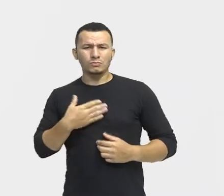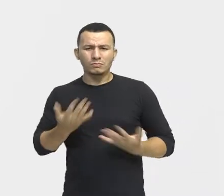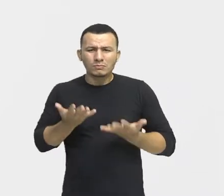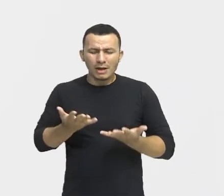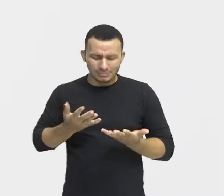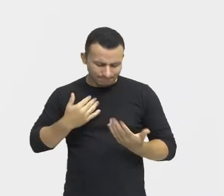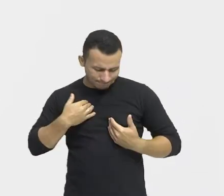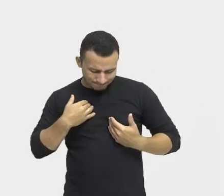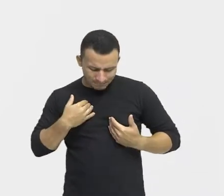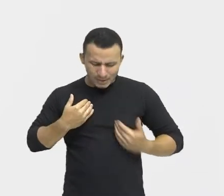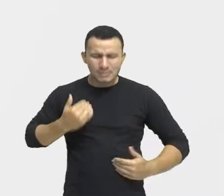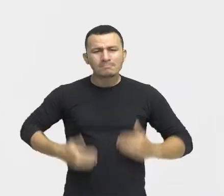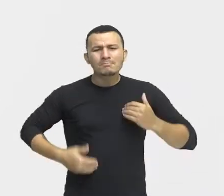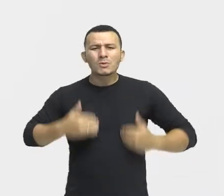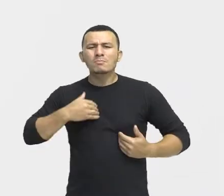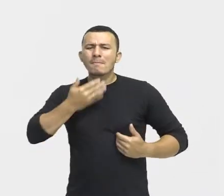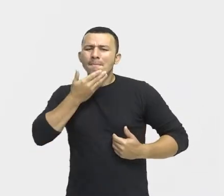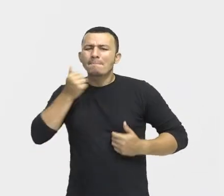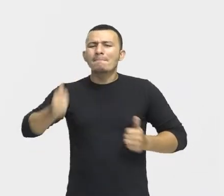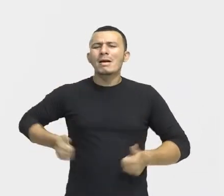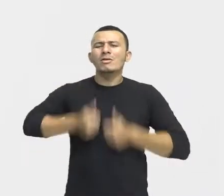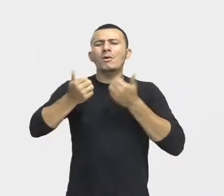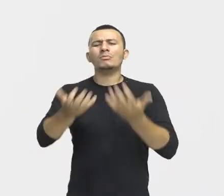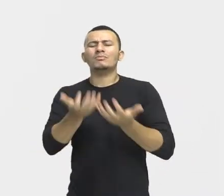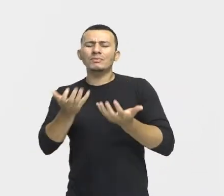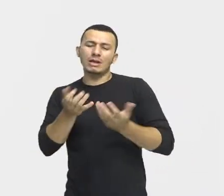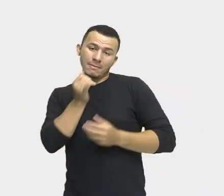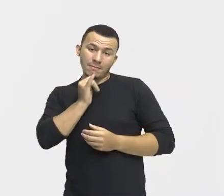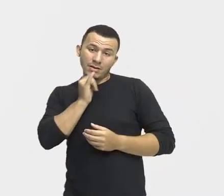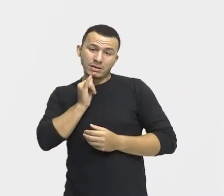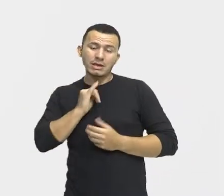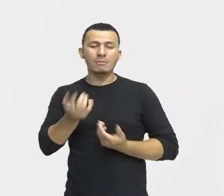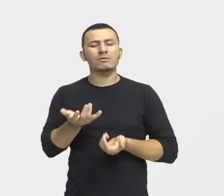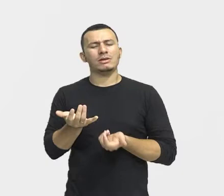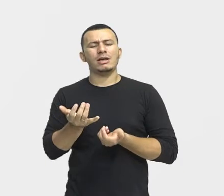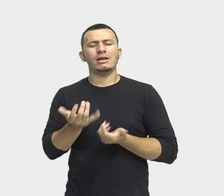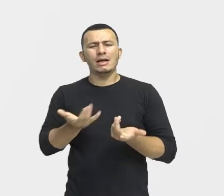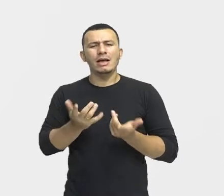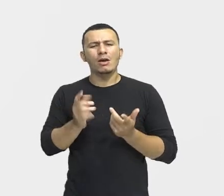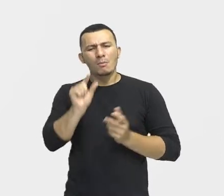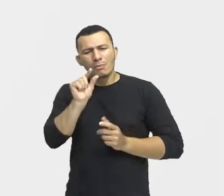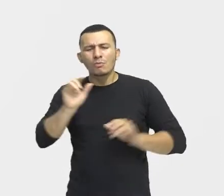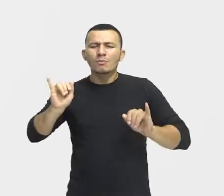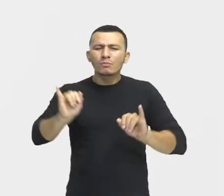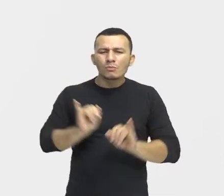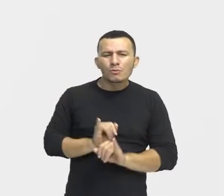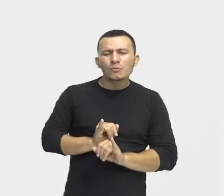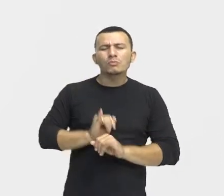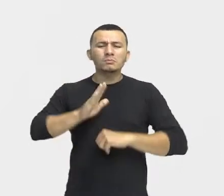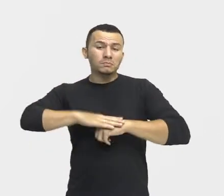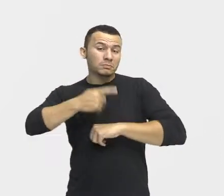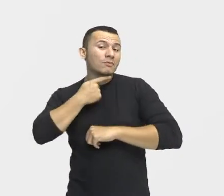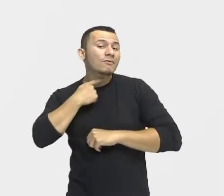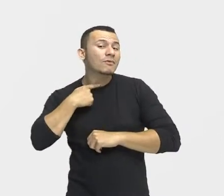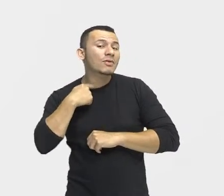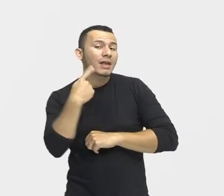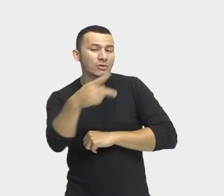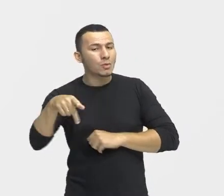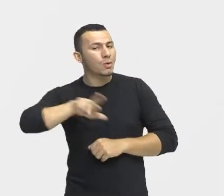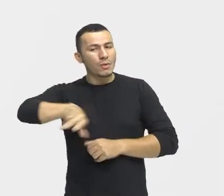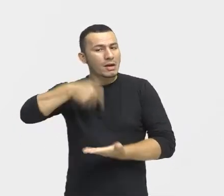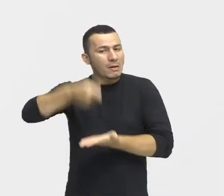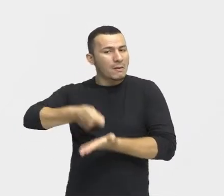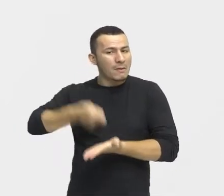algo no seu corpo, se você gostaria de diminuir um pouco o seu volume corporal, ficar um pouco mais magro ou até bastante